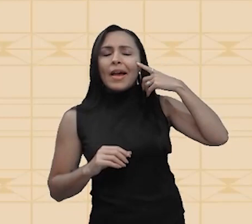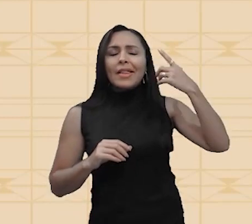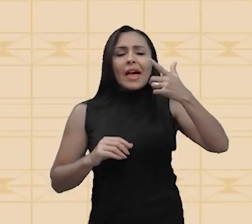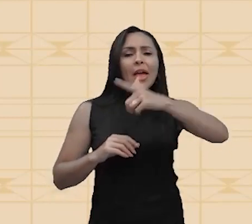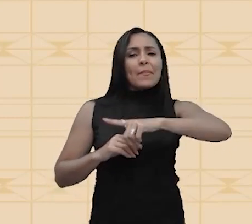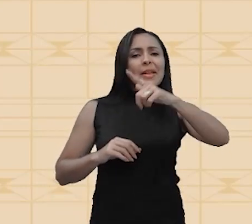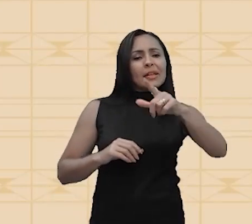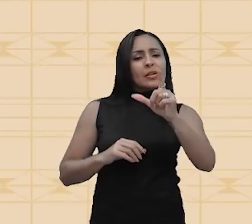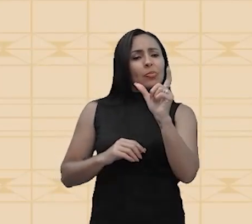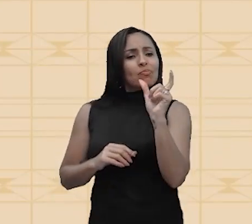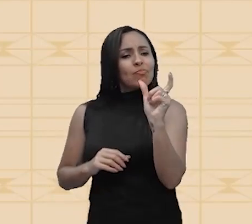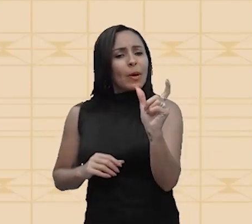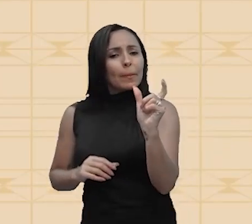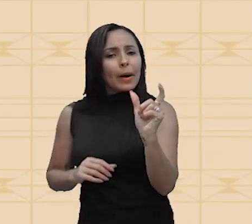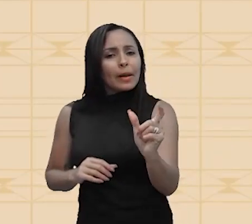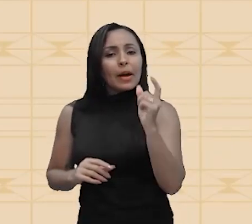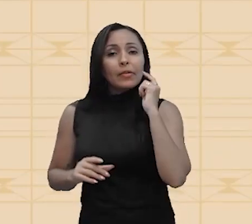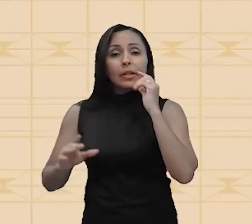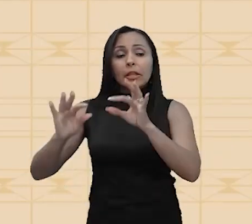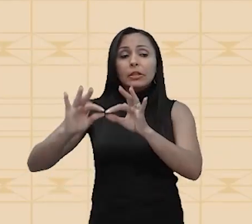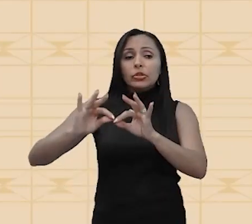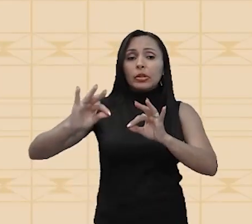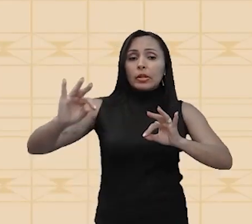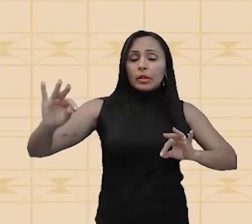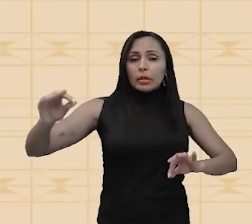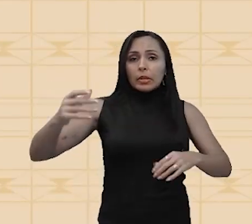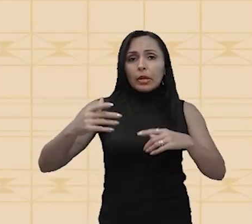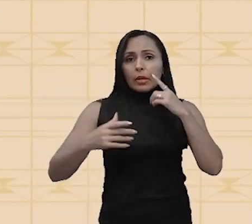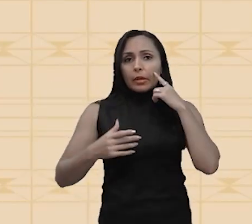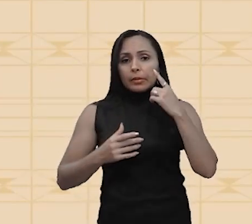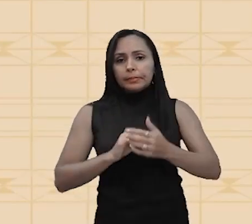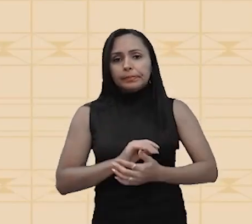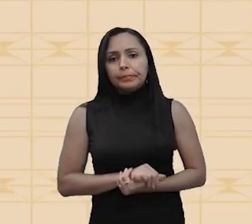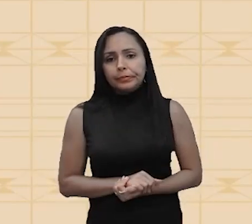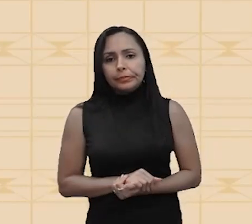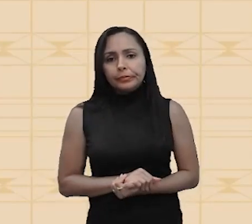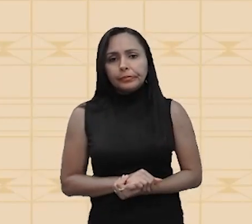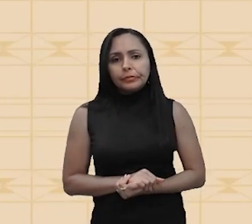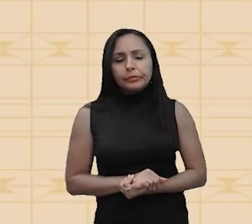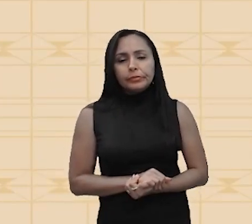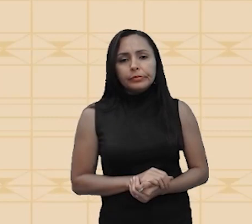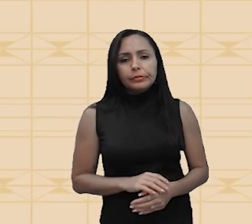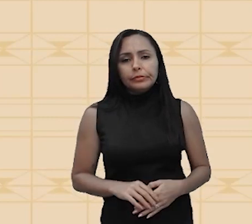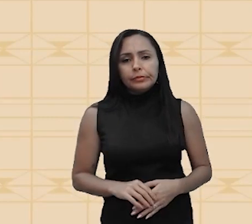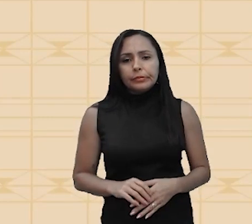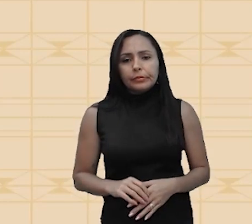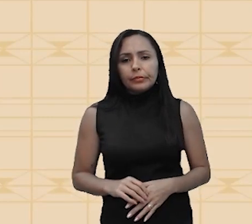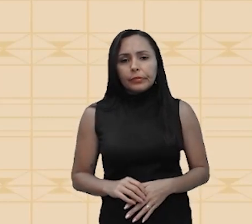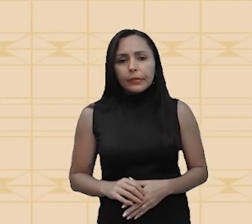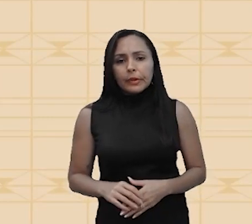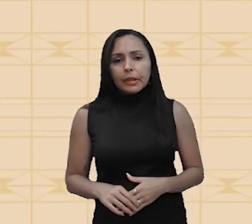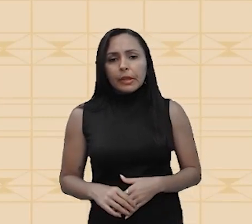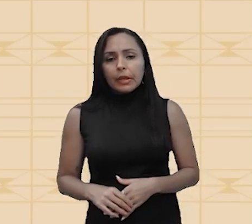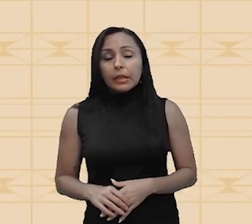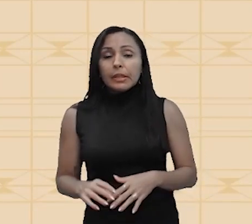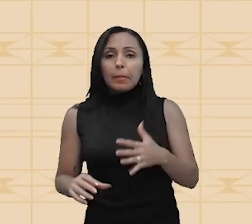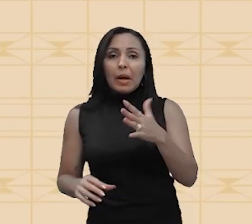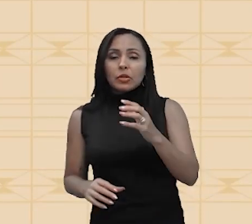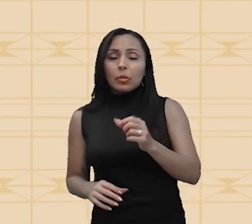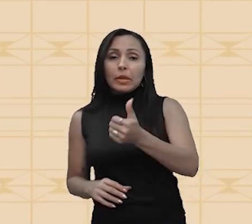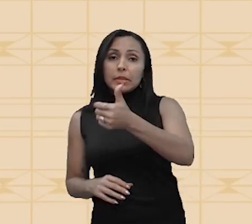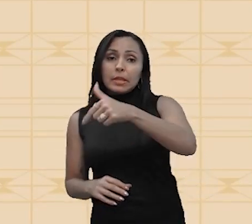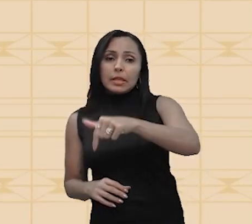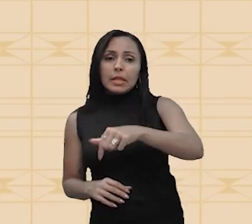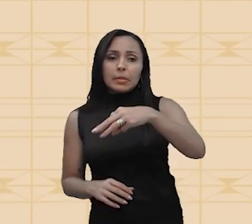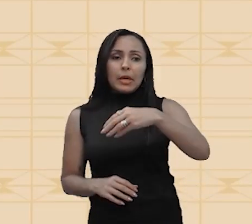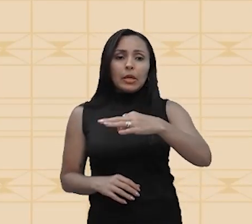palavra mediante a distância em que o som ele precisou se deslocar, que é mais ou menos 17 metros. Então, ó, tá aí